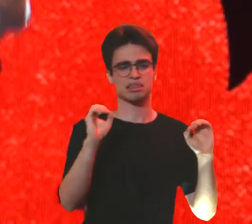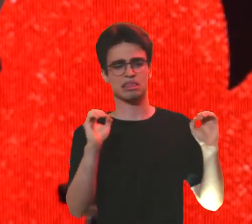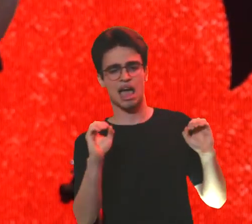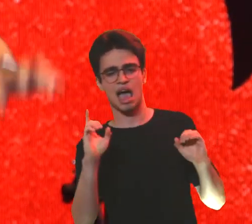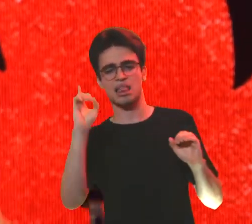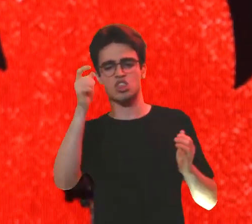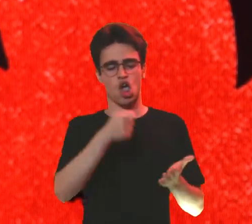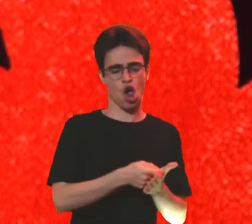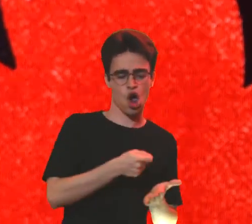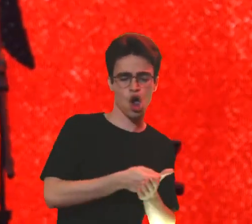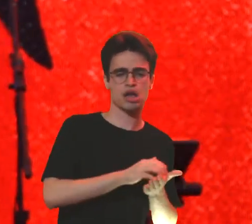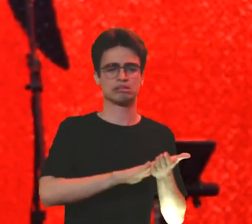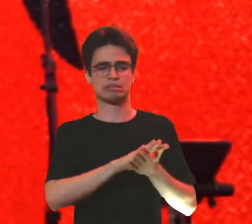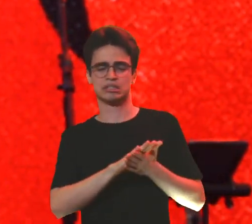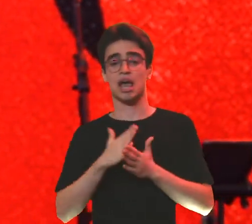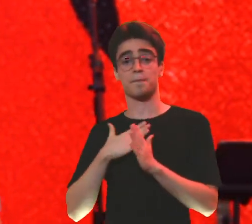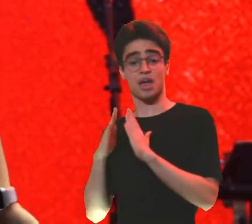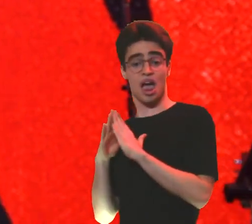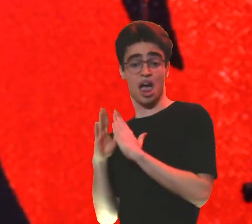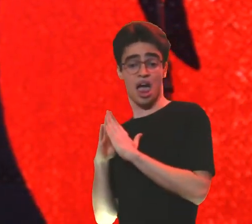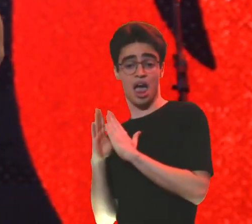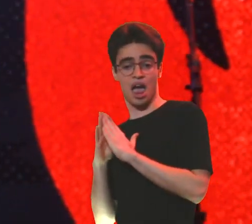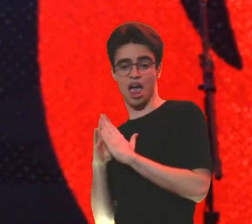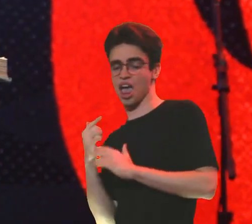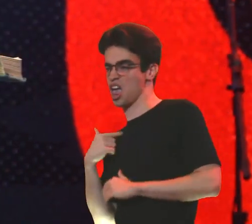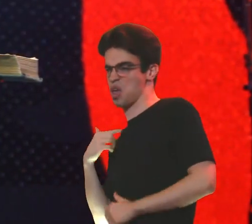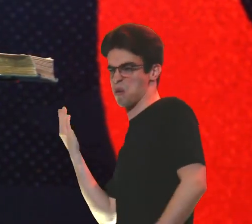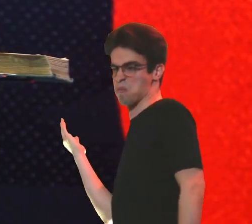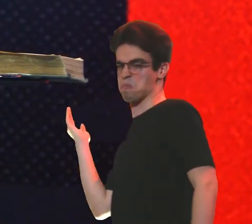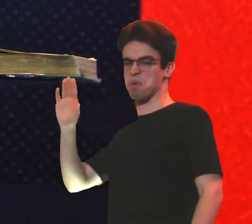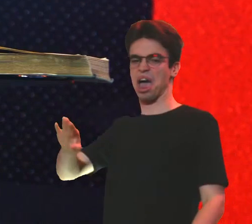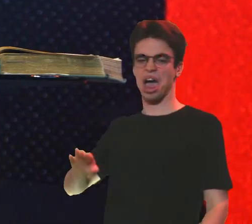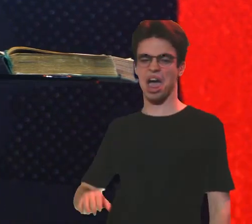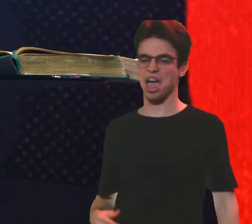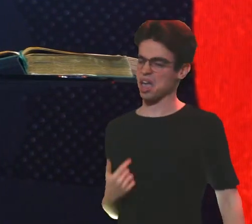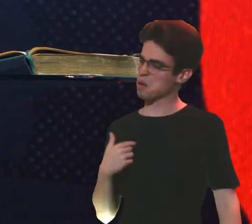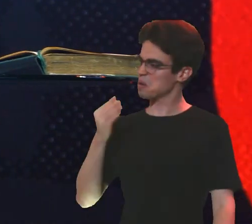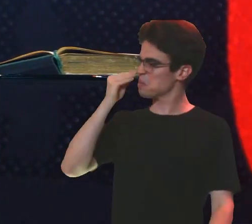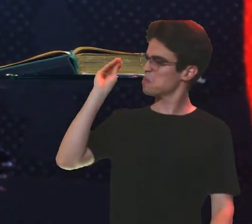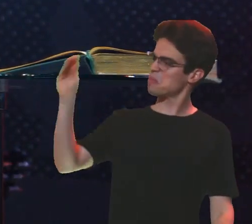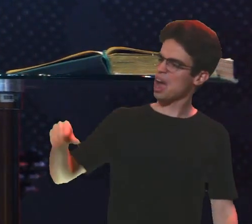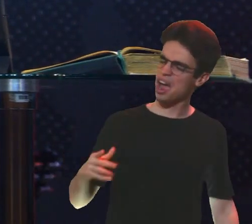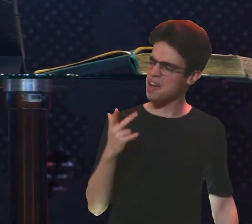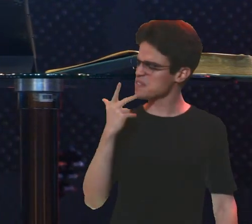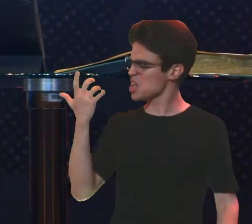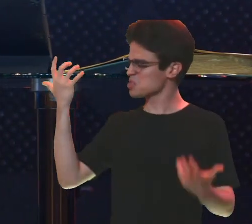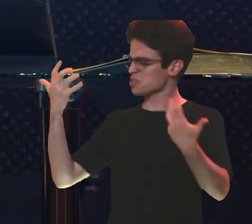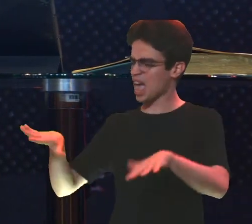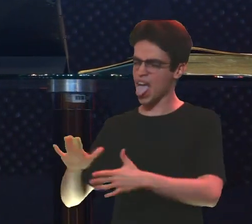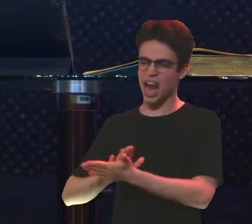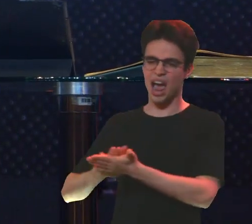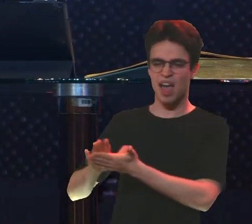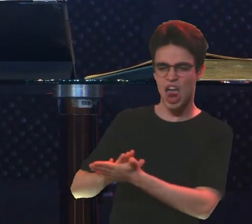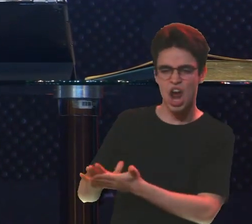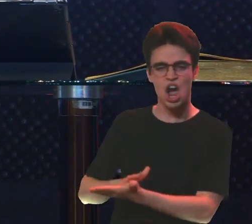está me cobrando. Na minha casa eu vou bater a porta do meu quarto mesmo, eu vou falar que eu não estou afim de lavar